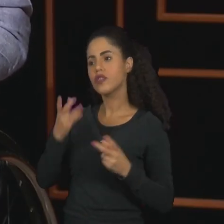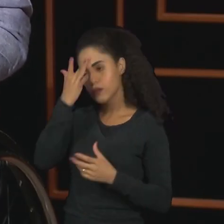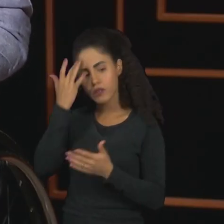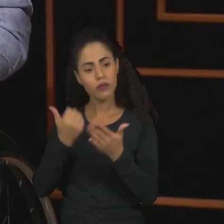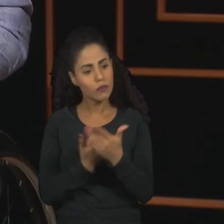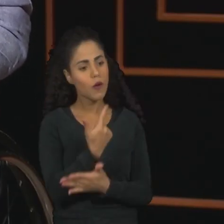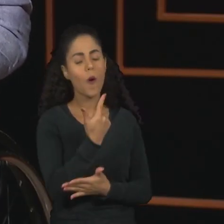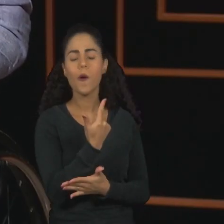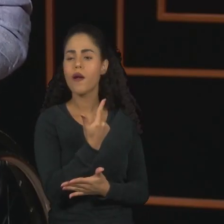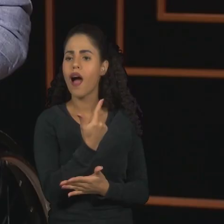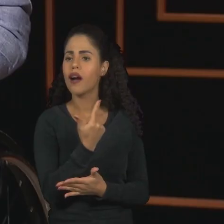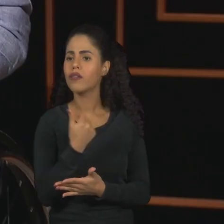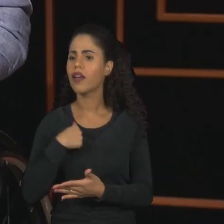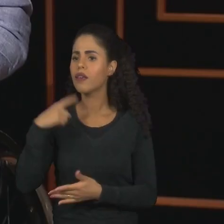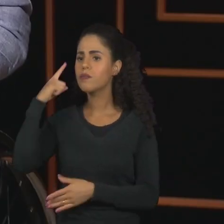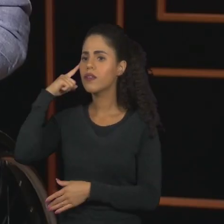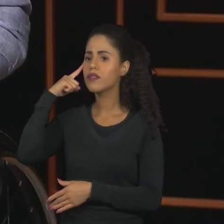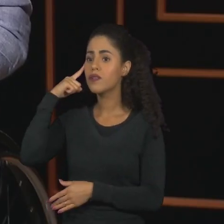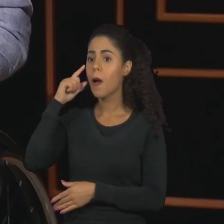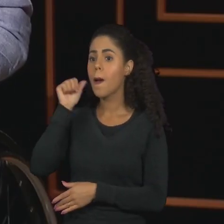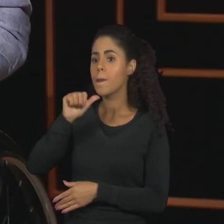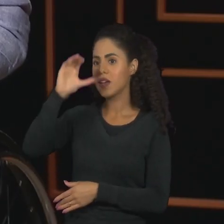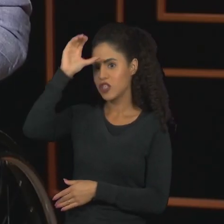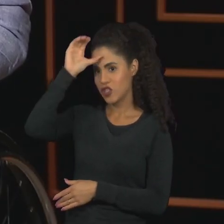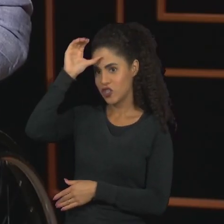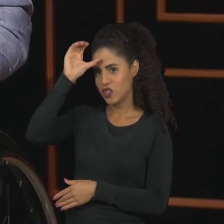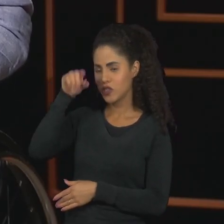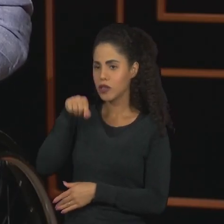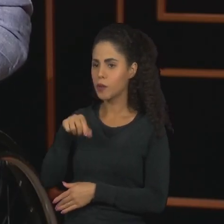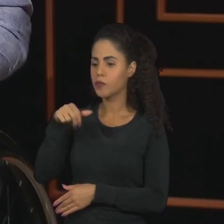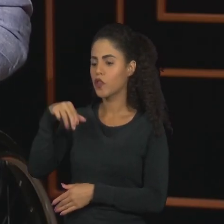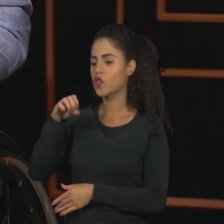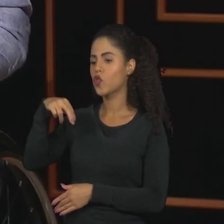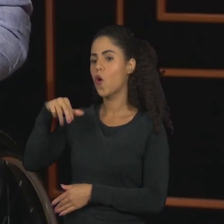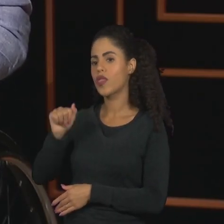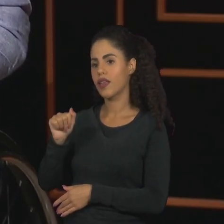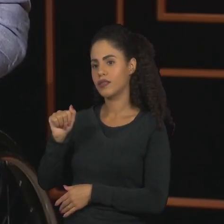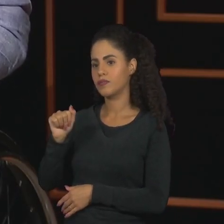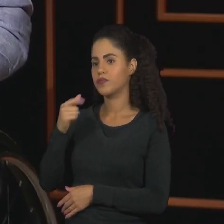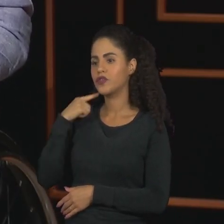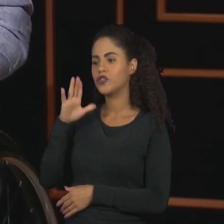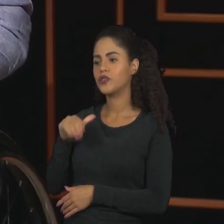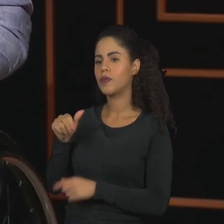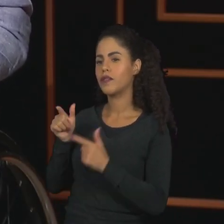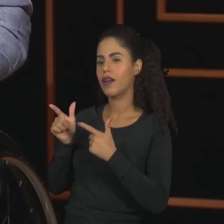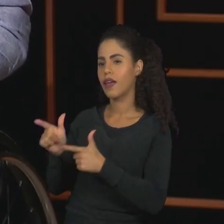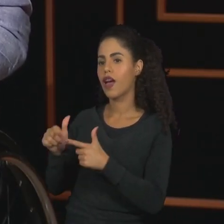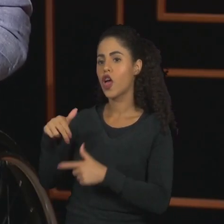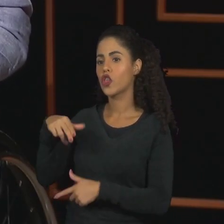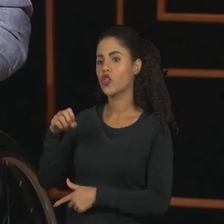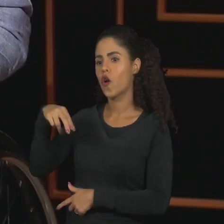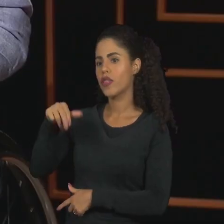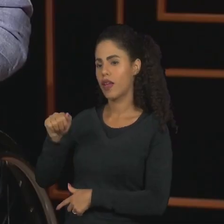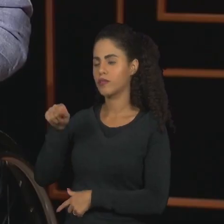minha tia Áurea, a nona, que a gente chamava de nona,